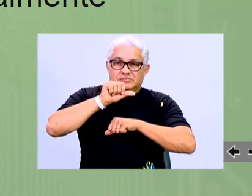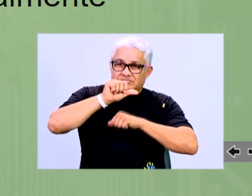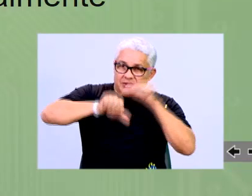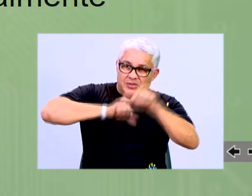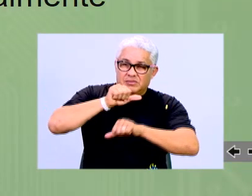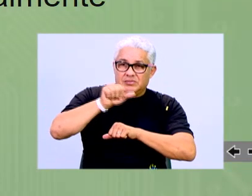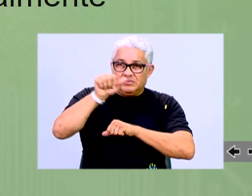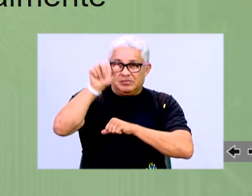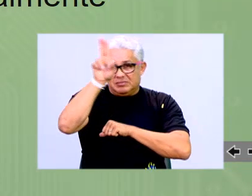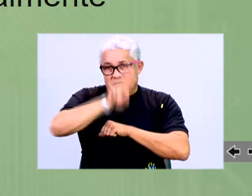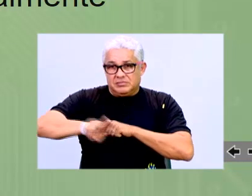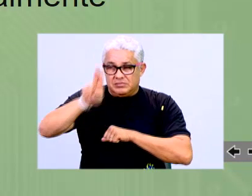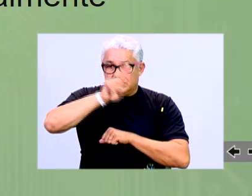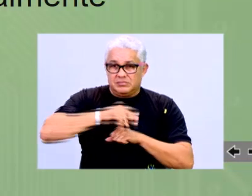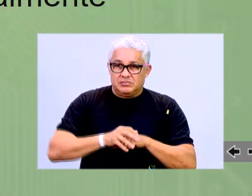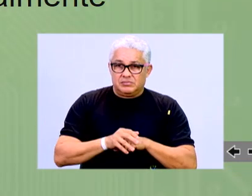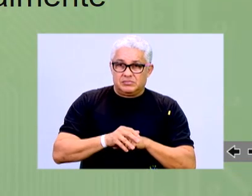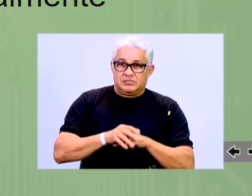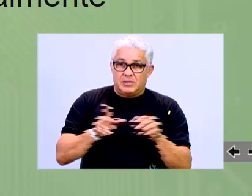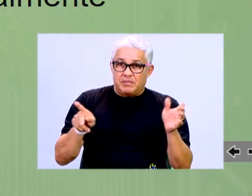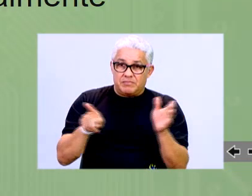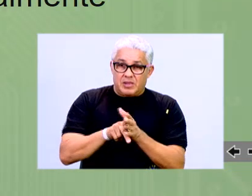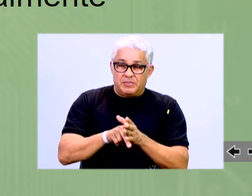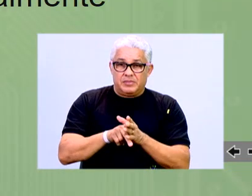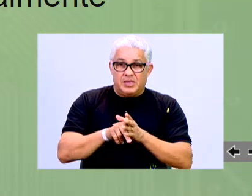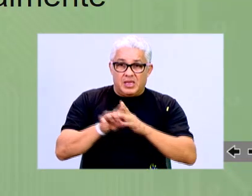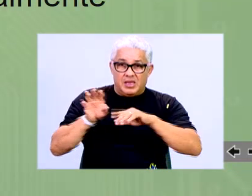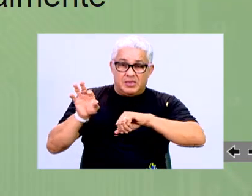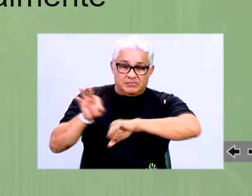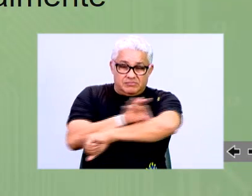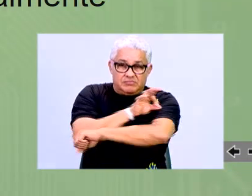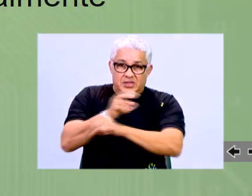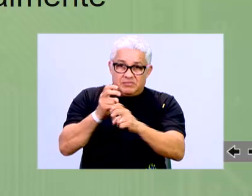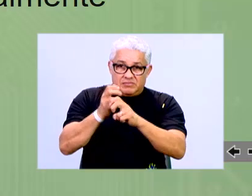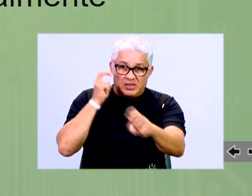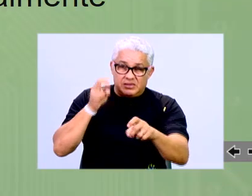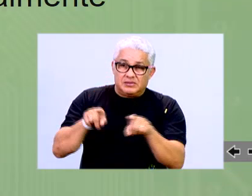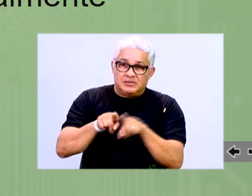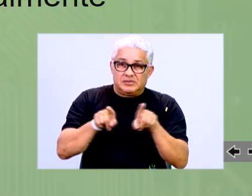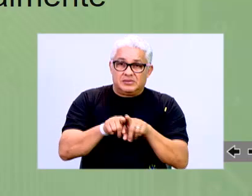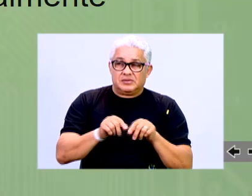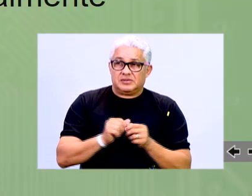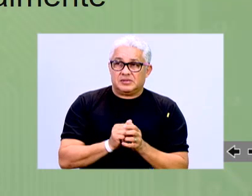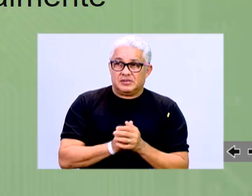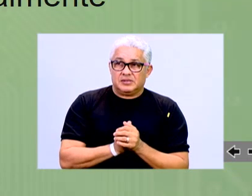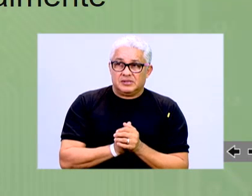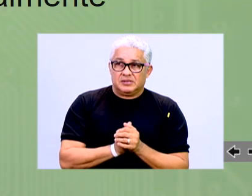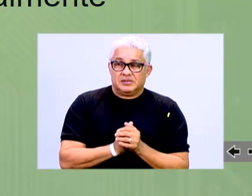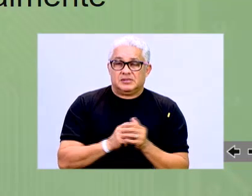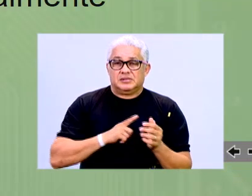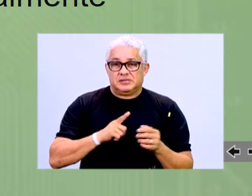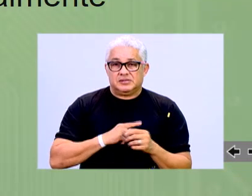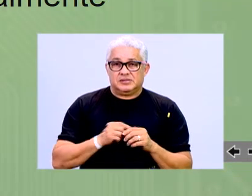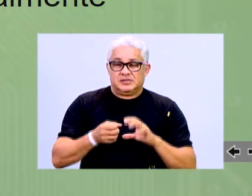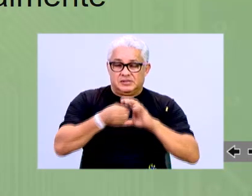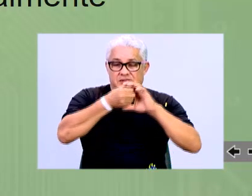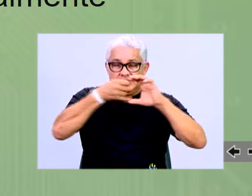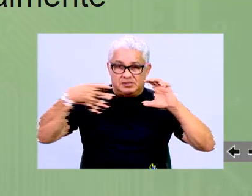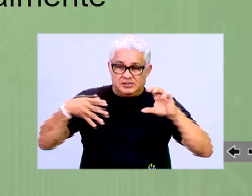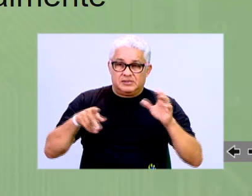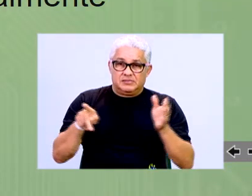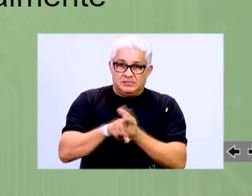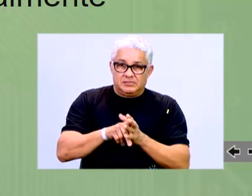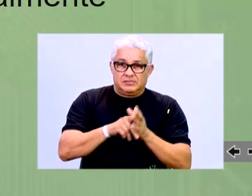em termos de engenharia. Um requisito do software é algum comportamento ou característica que é exigido